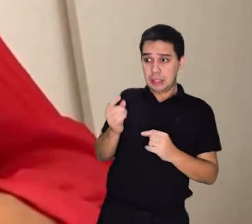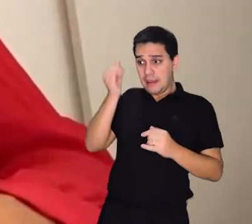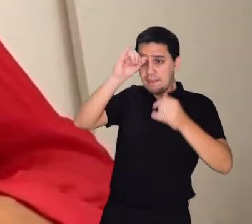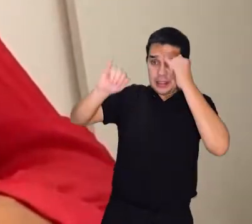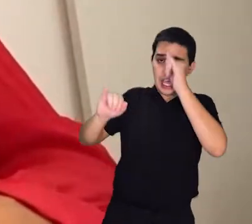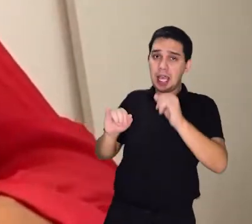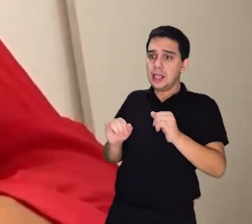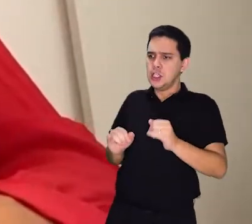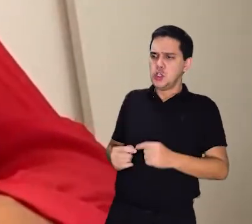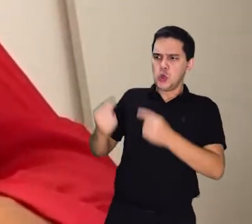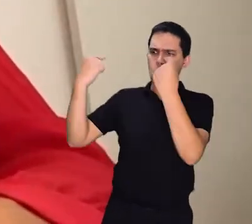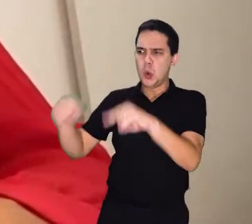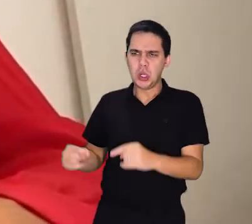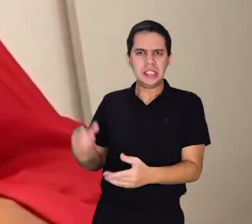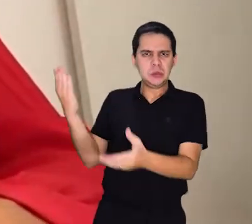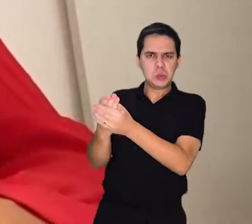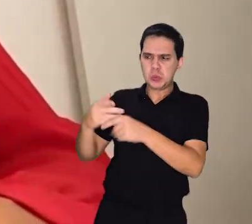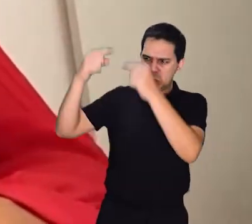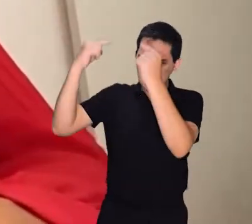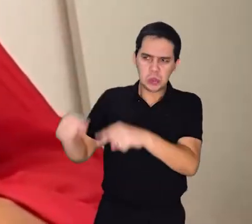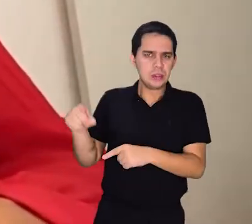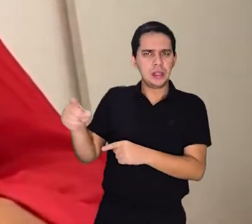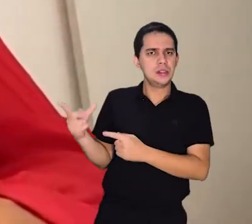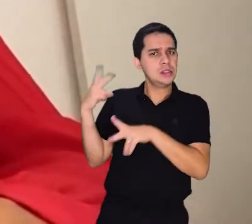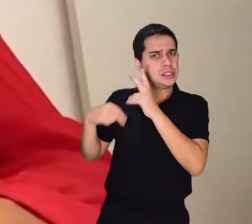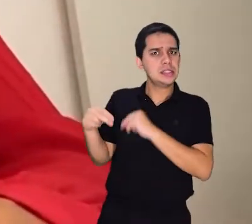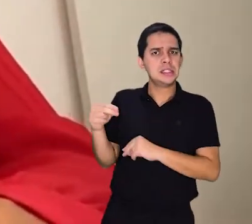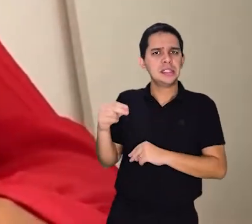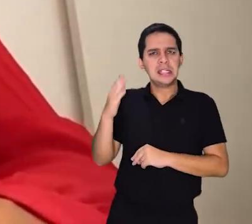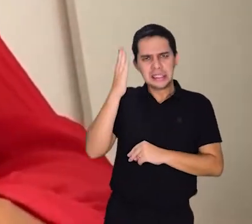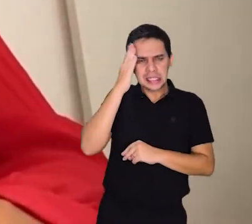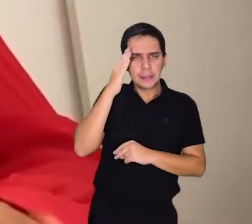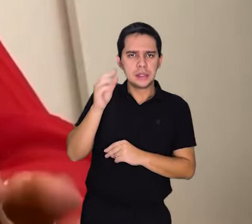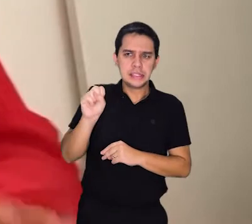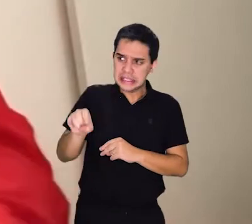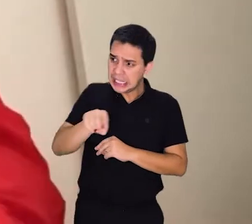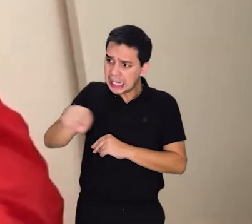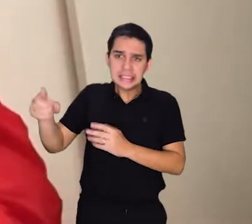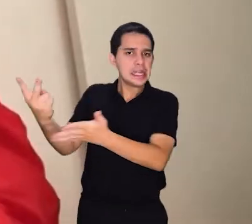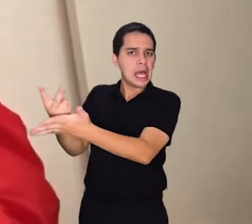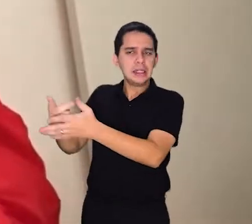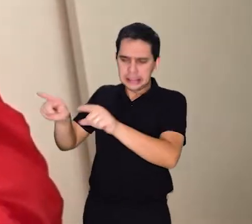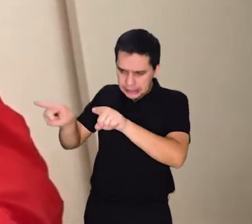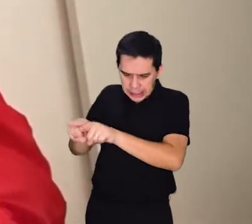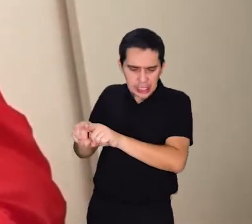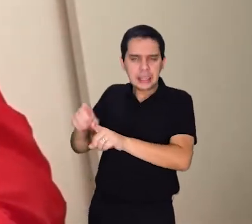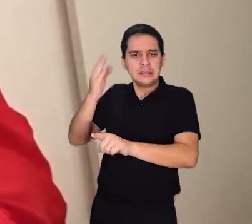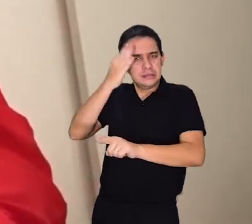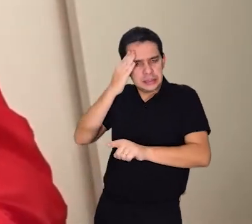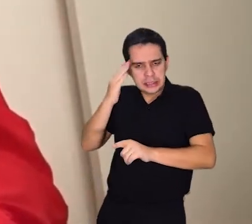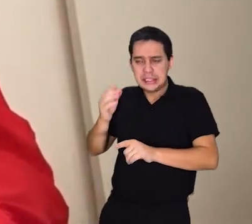procedimentos internos que a unidade pode instaurar e deve instaurar diante de